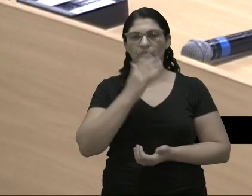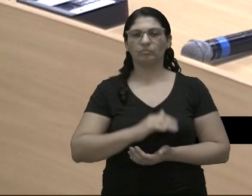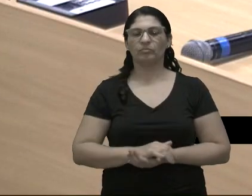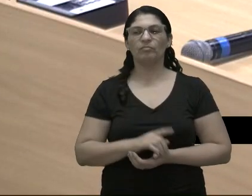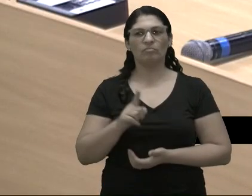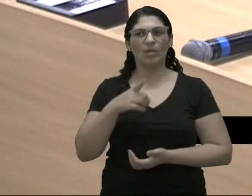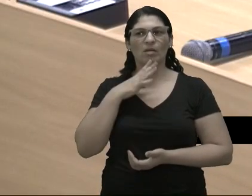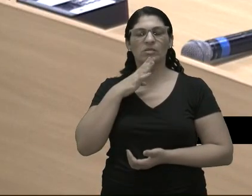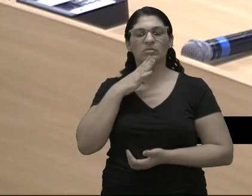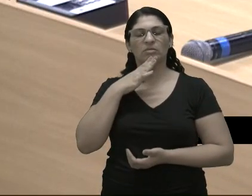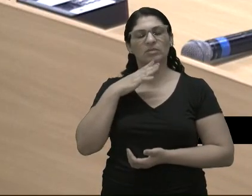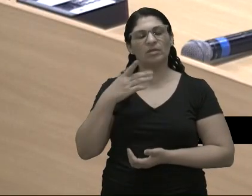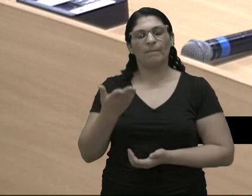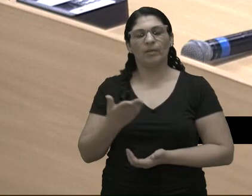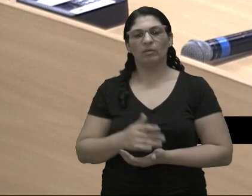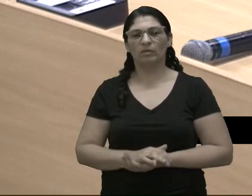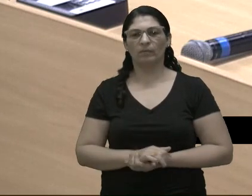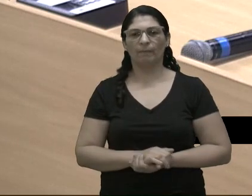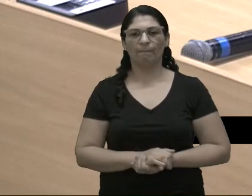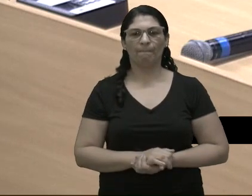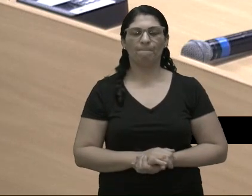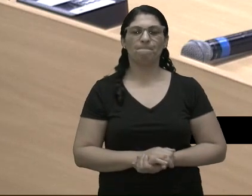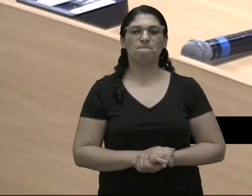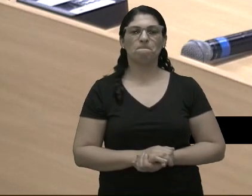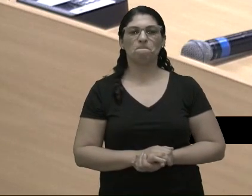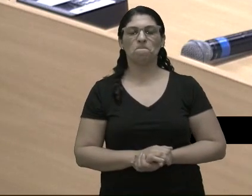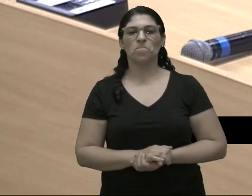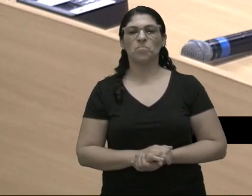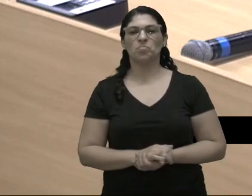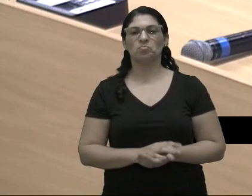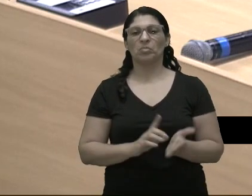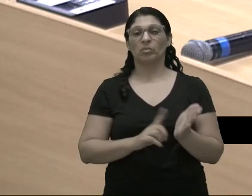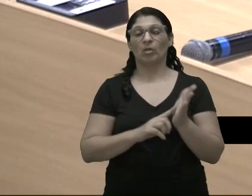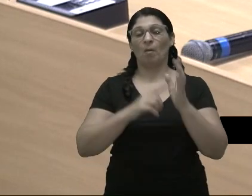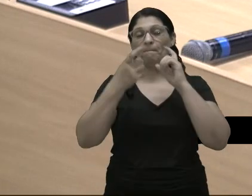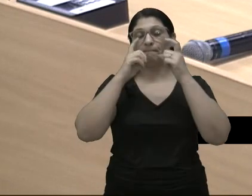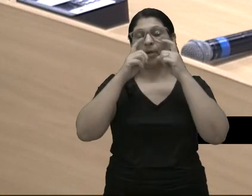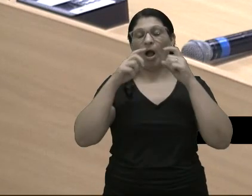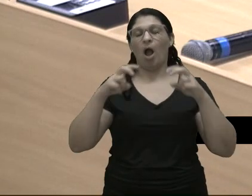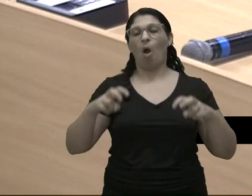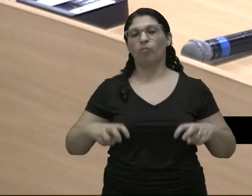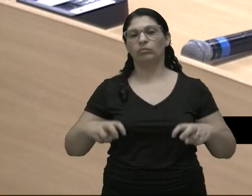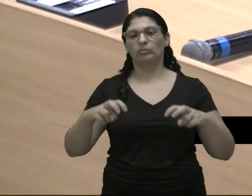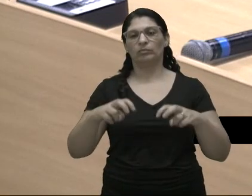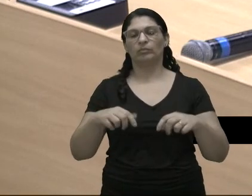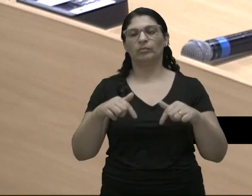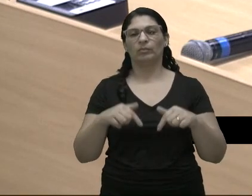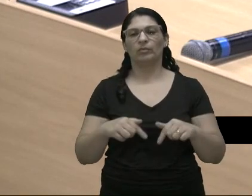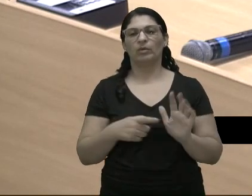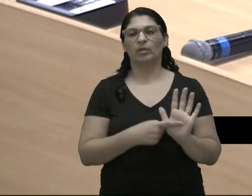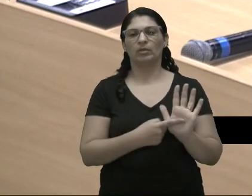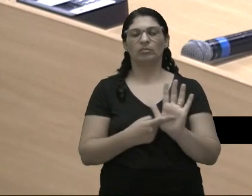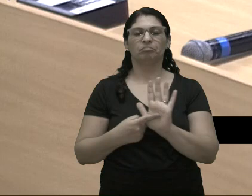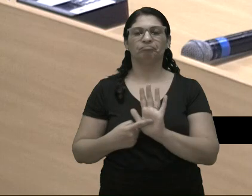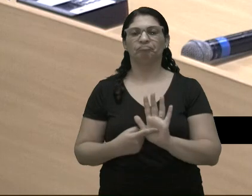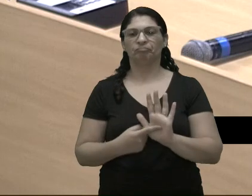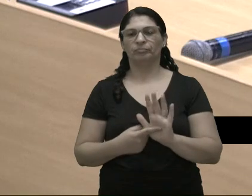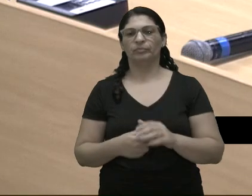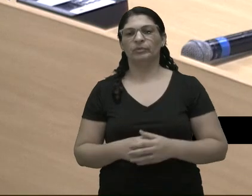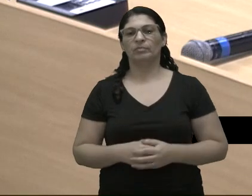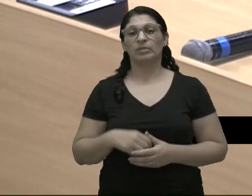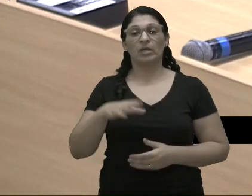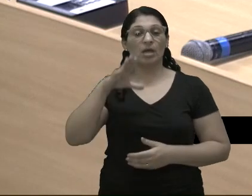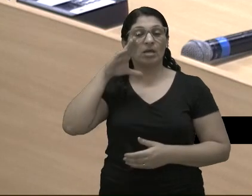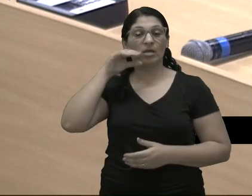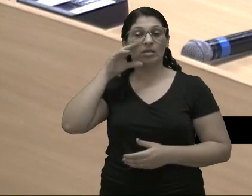caso? Isso, vamos lá. No último motivo, a gente, vocês mostraram aqui com relação a isso... Esse